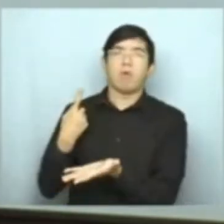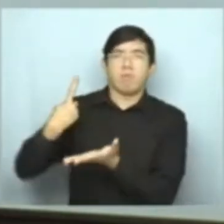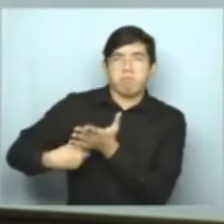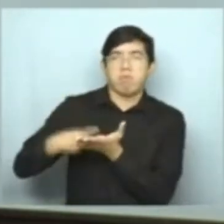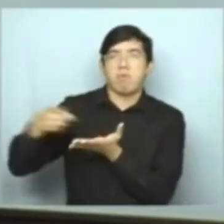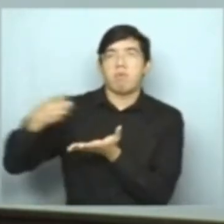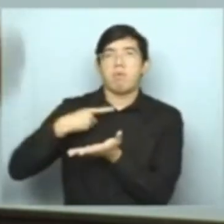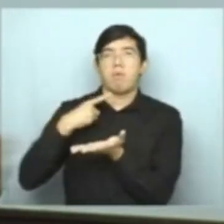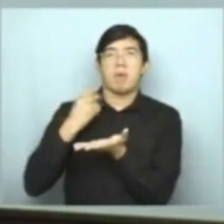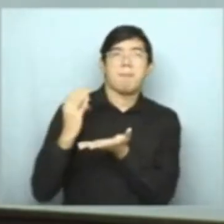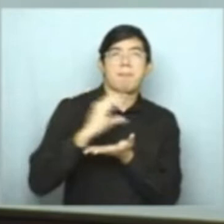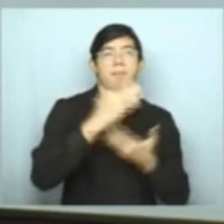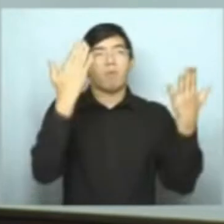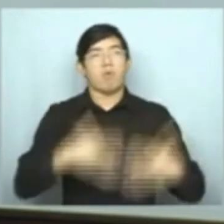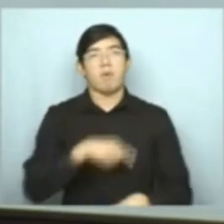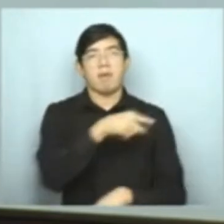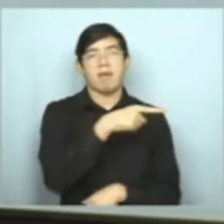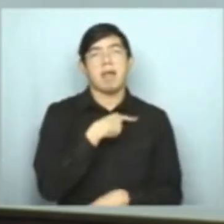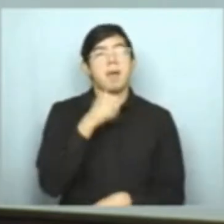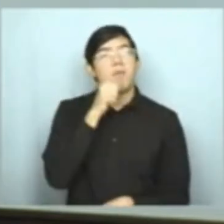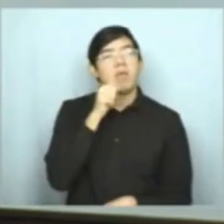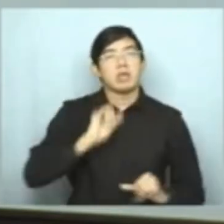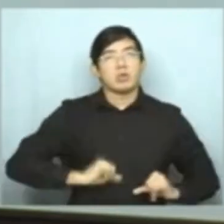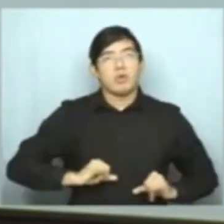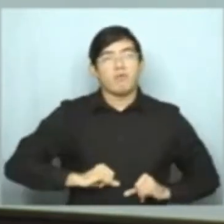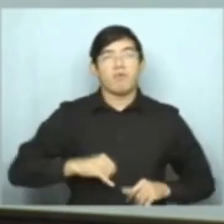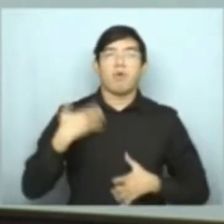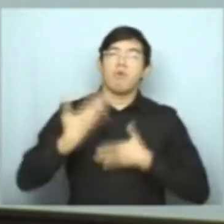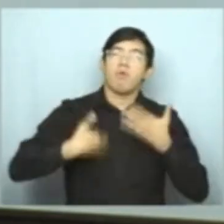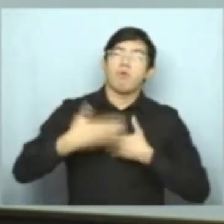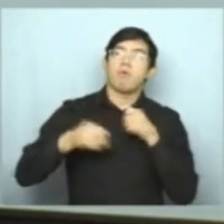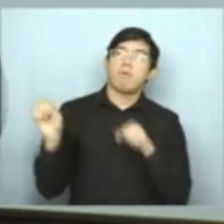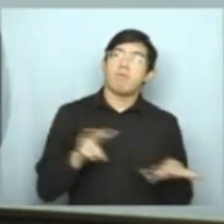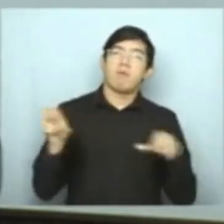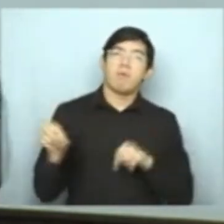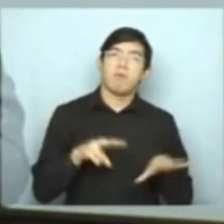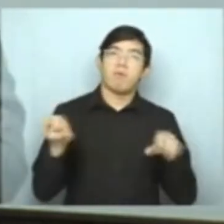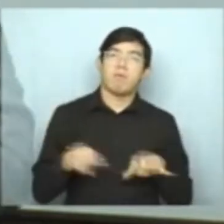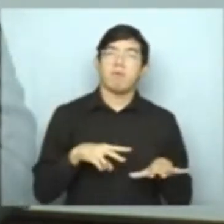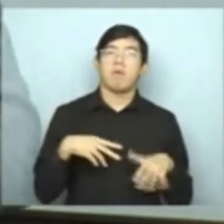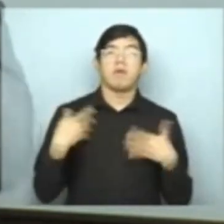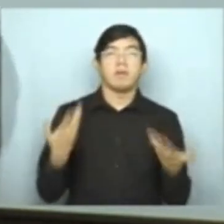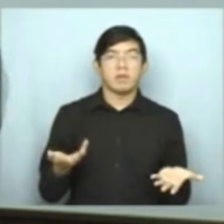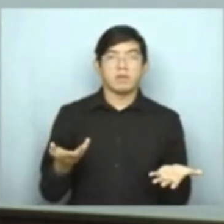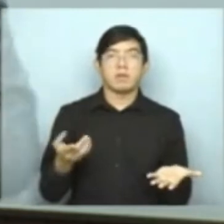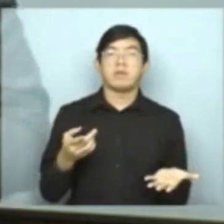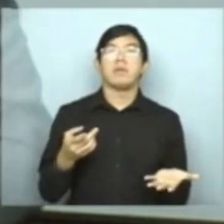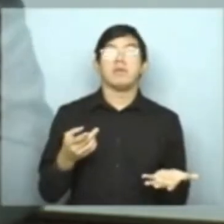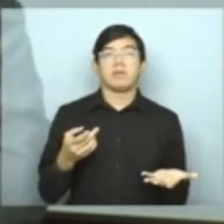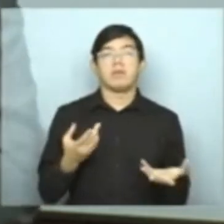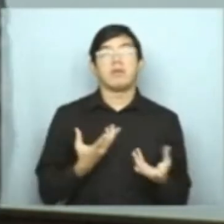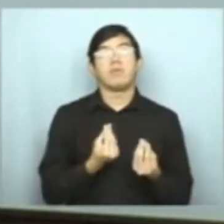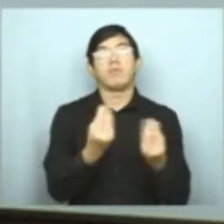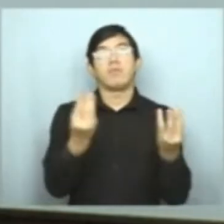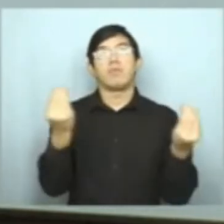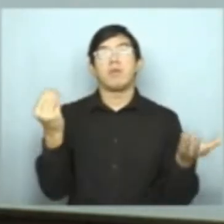em alguns minutos depois, em algumas semanas depois, o pronunciamento de muita